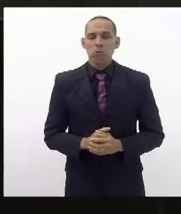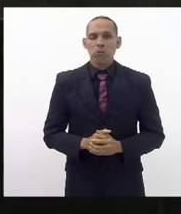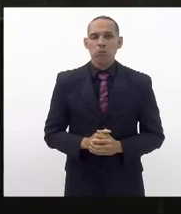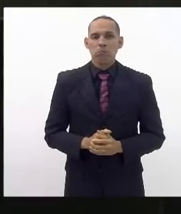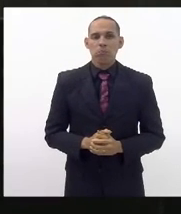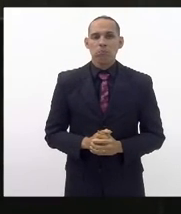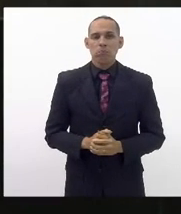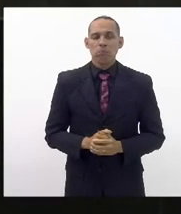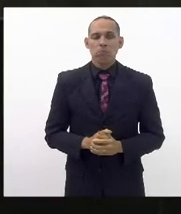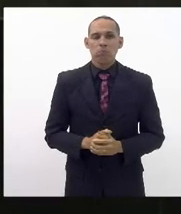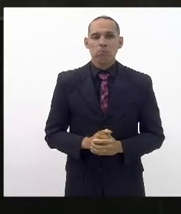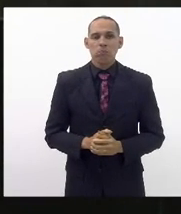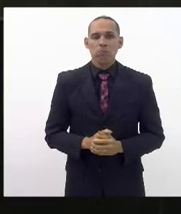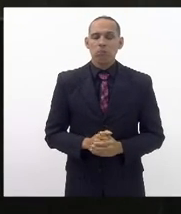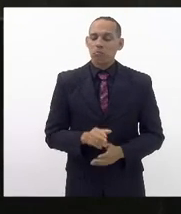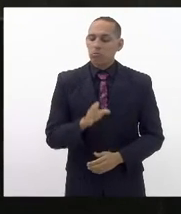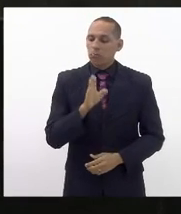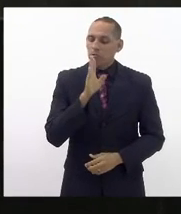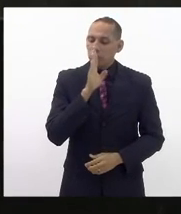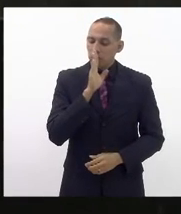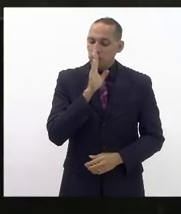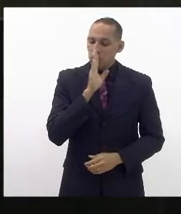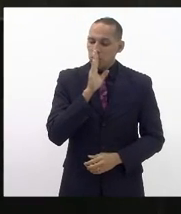Há um silêncio